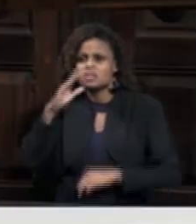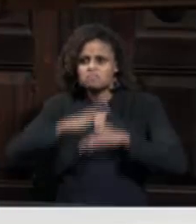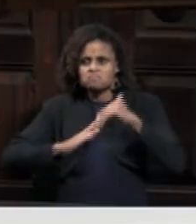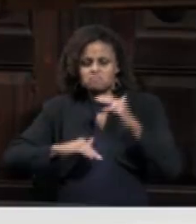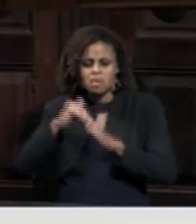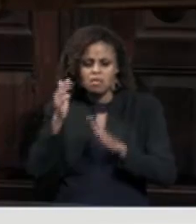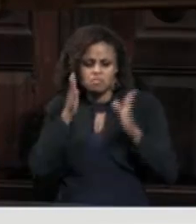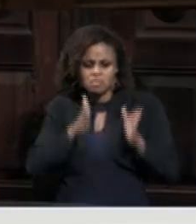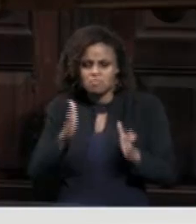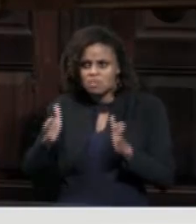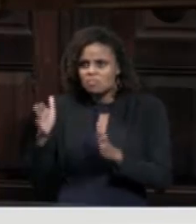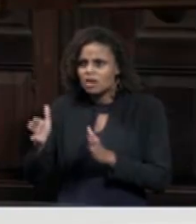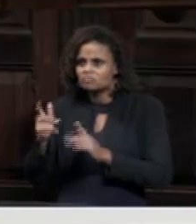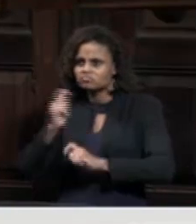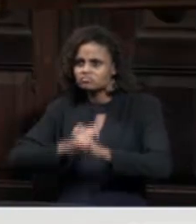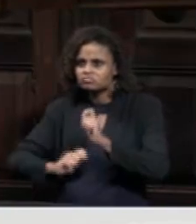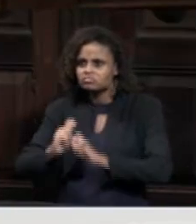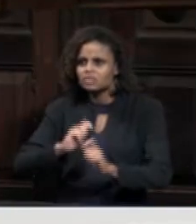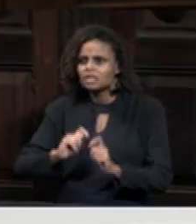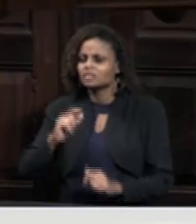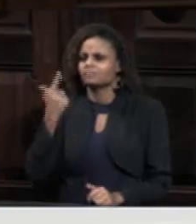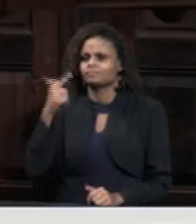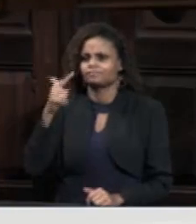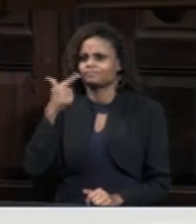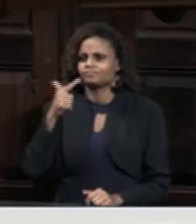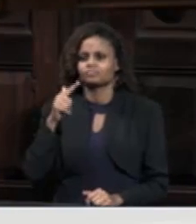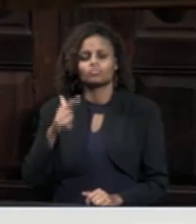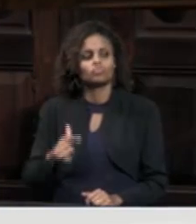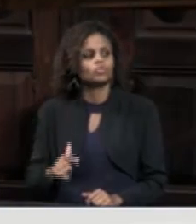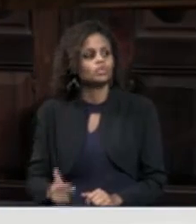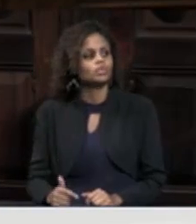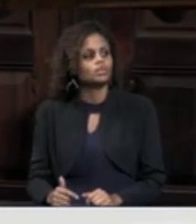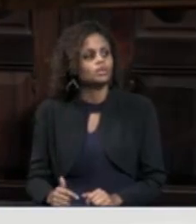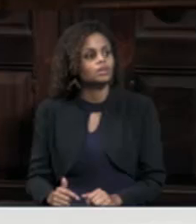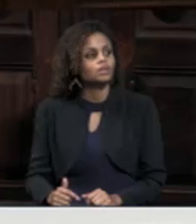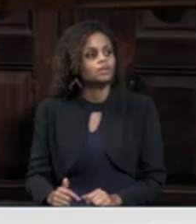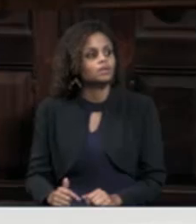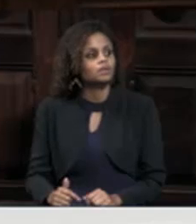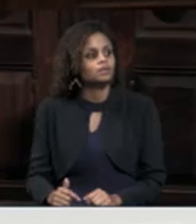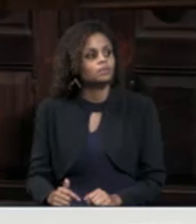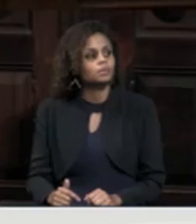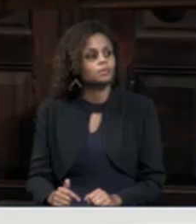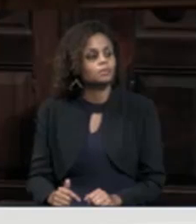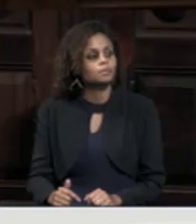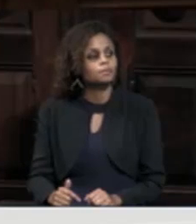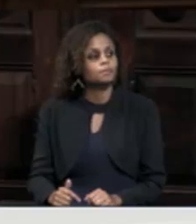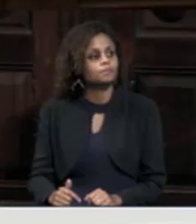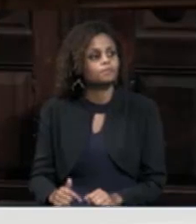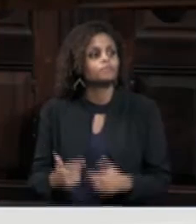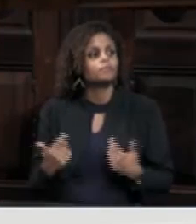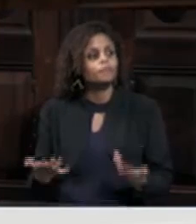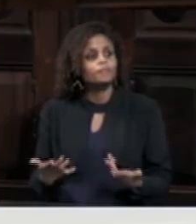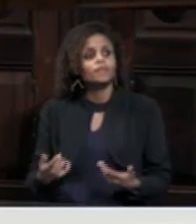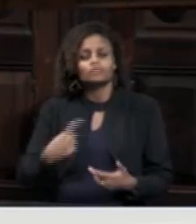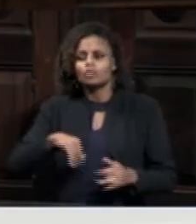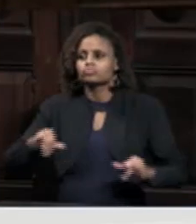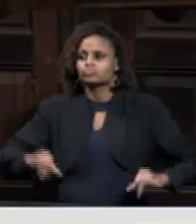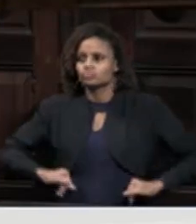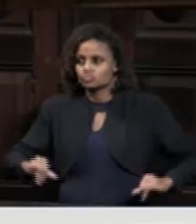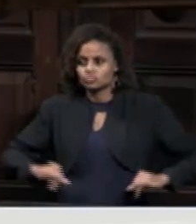de gerenciar essa grande cidade do Rio de Janeiro. Então, estamos